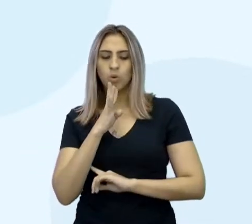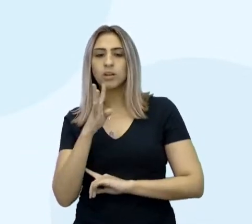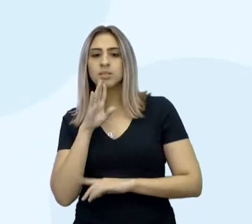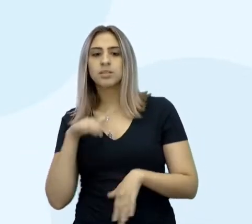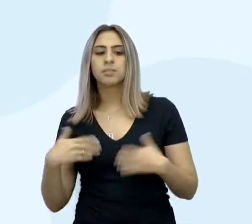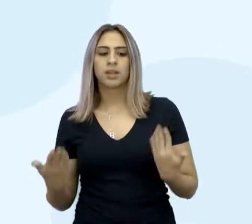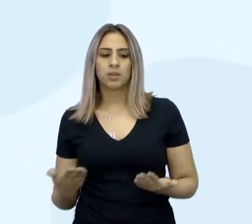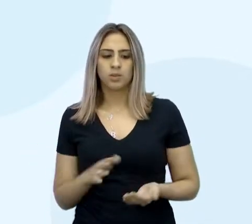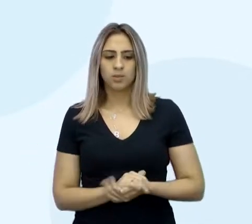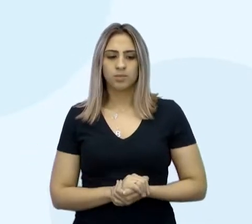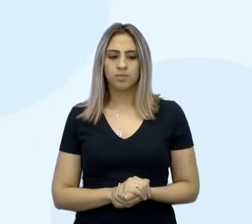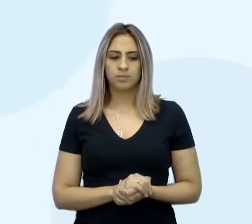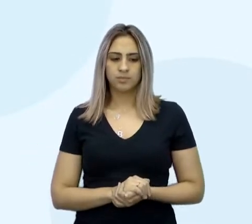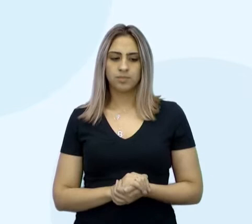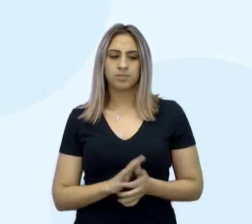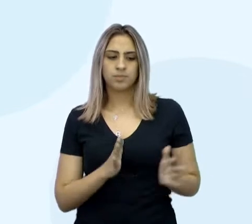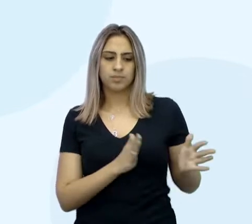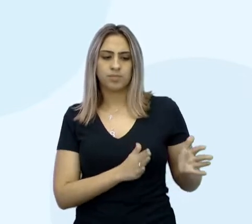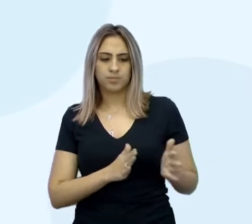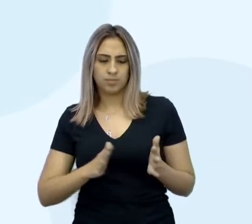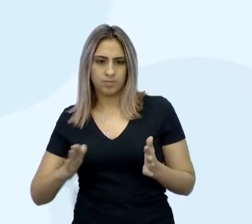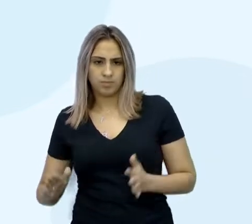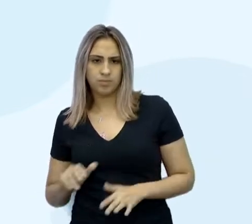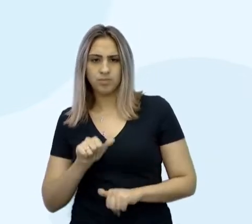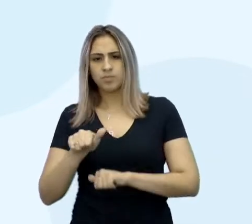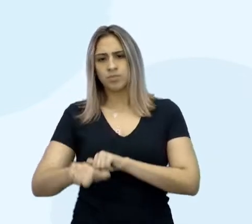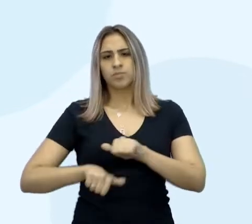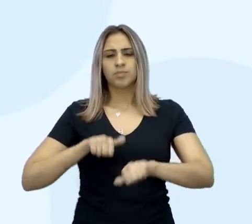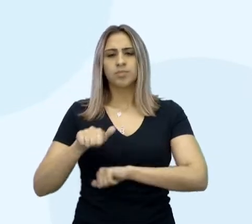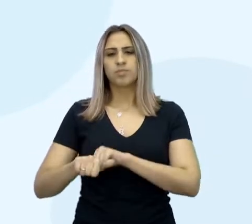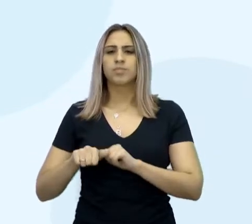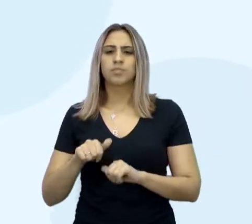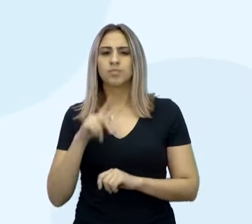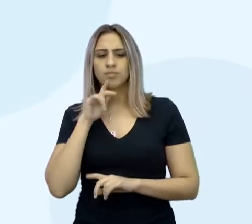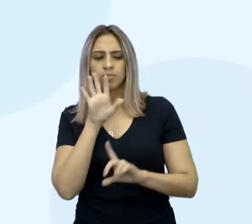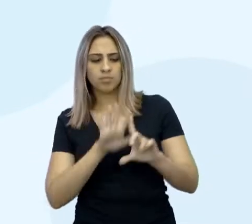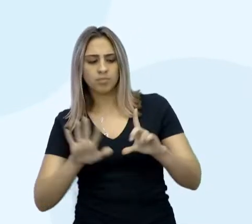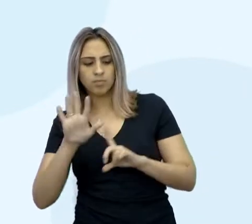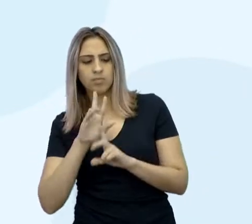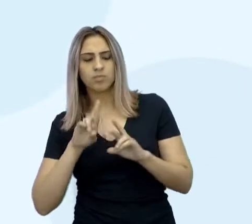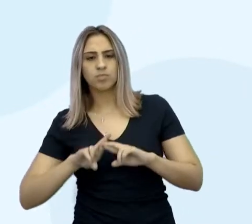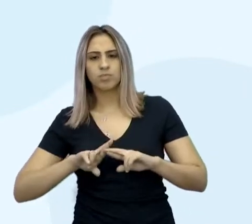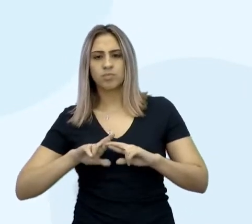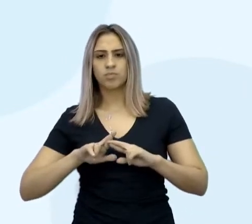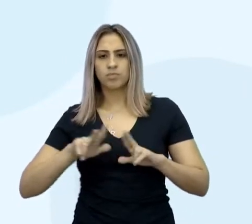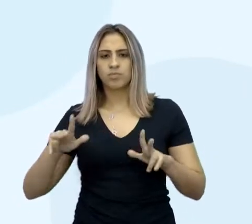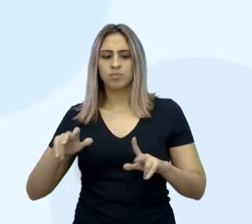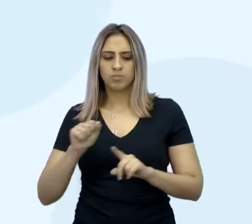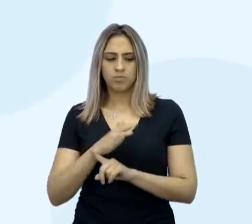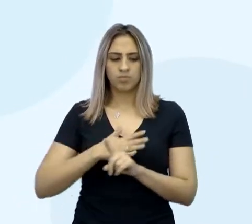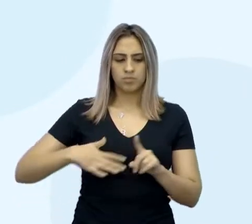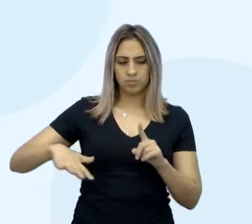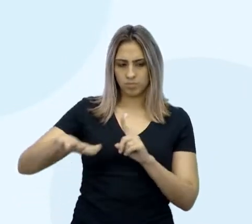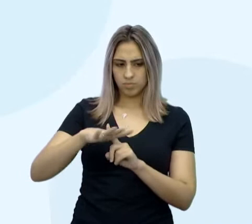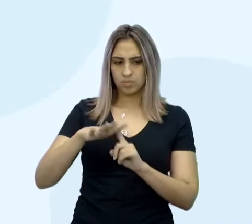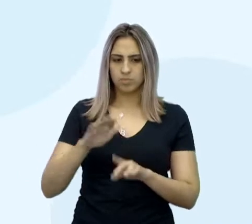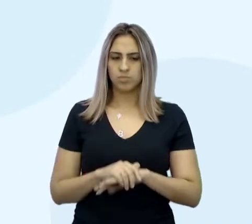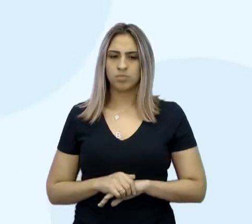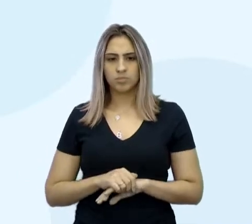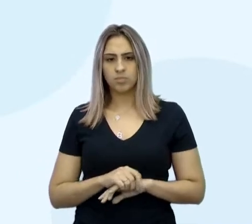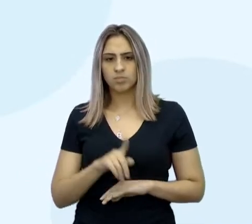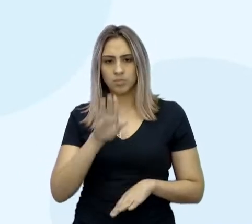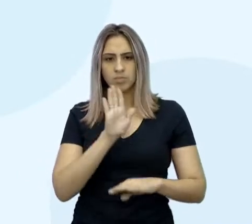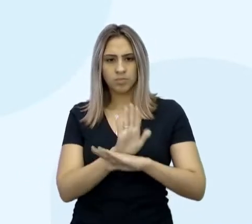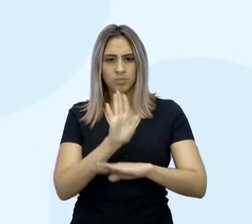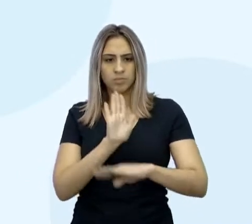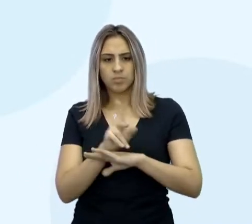conhecimento? Os processos de transformação da paisagem em diferentes sociedades, as